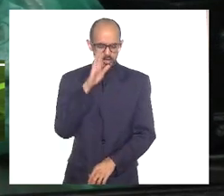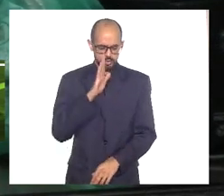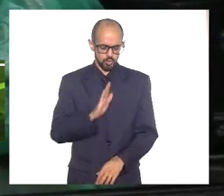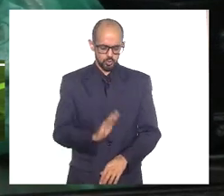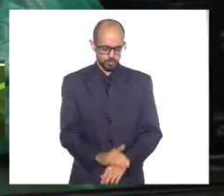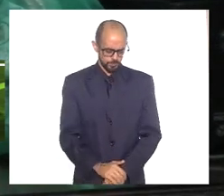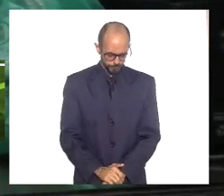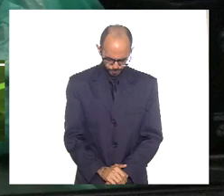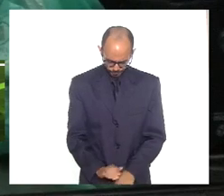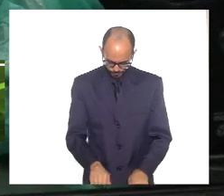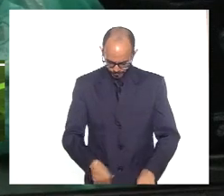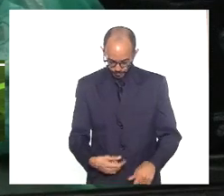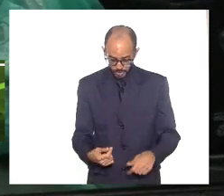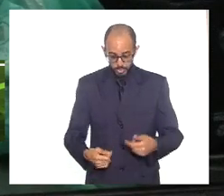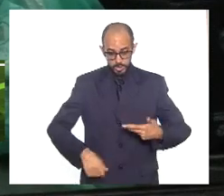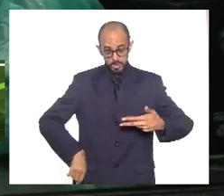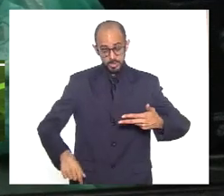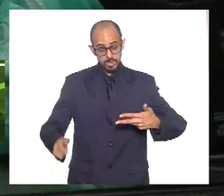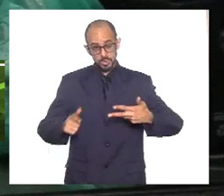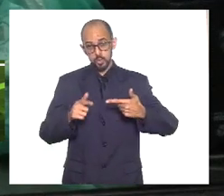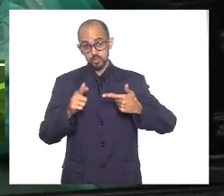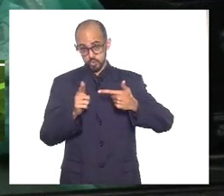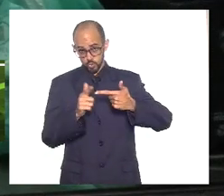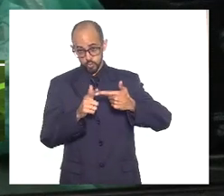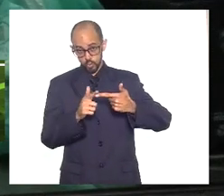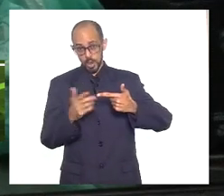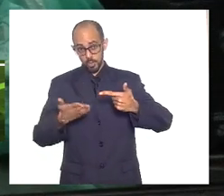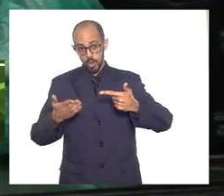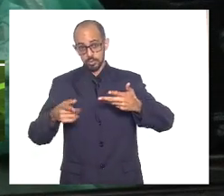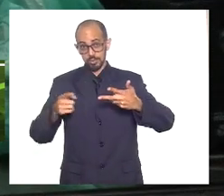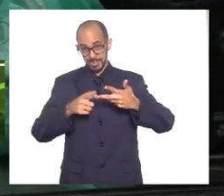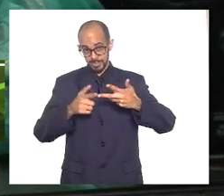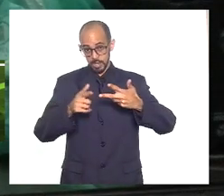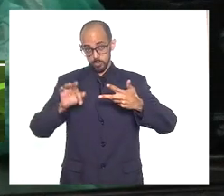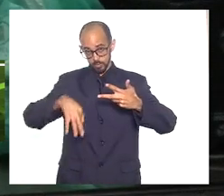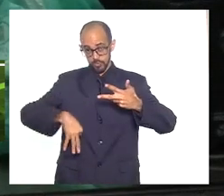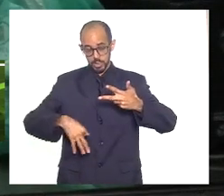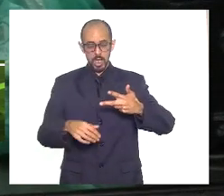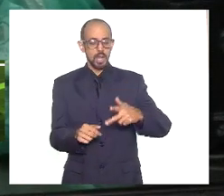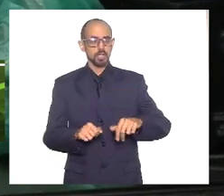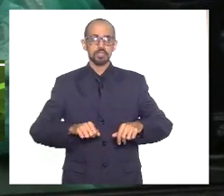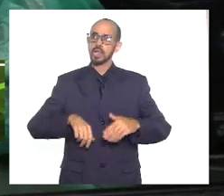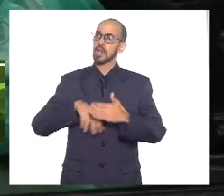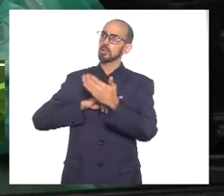Esse é o segundo ponto. E o último ponto, senhor presidente,